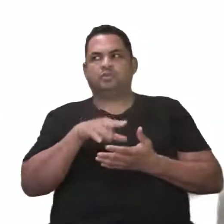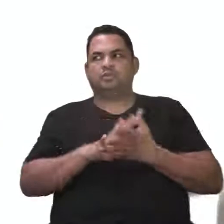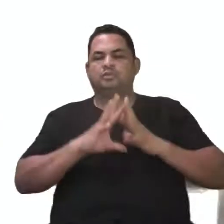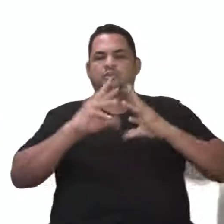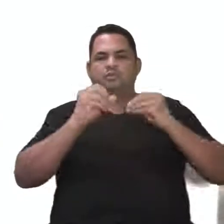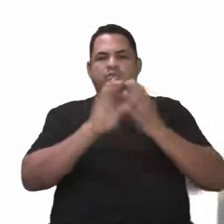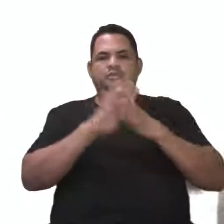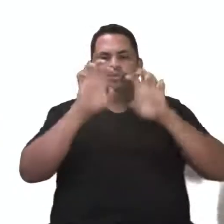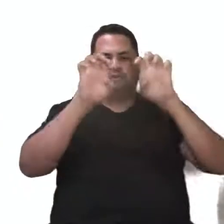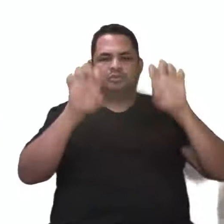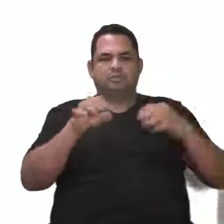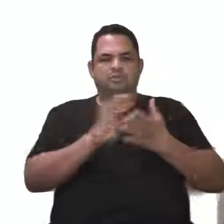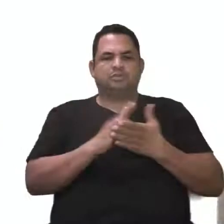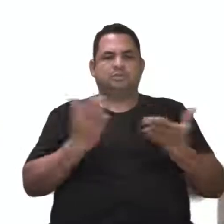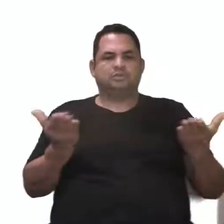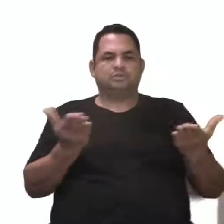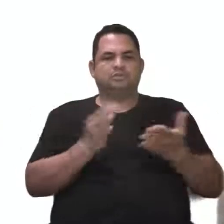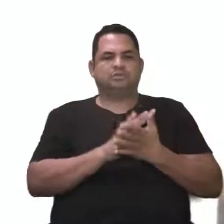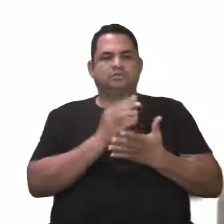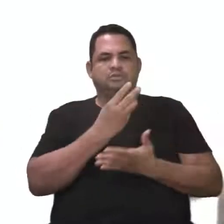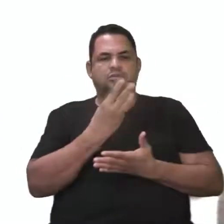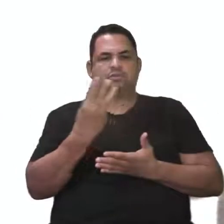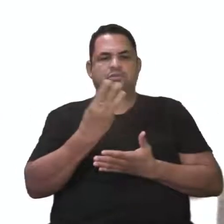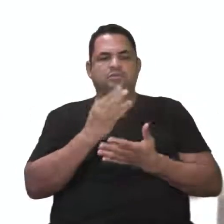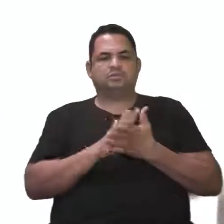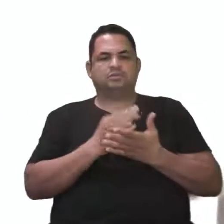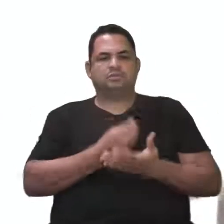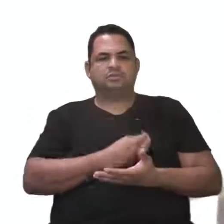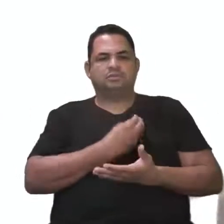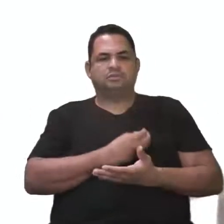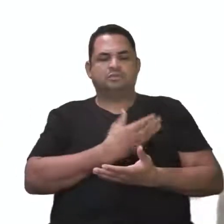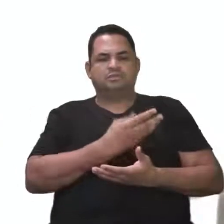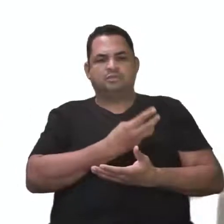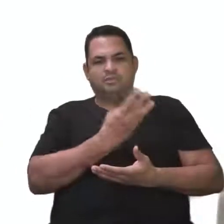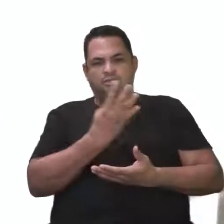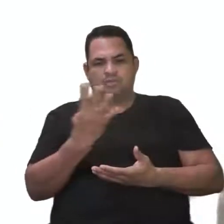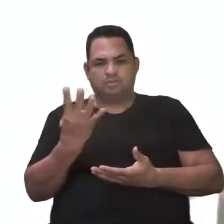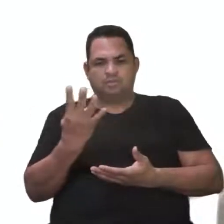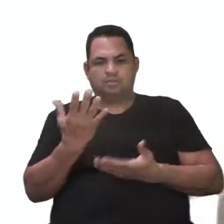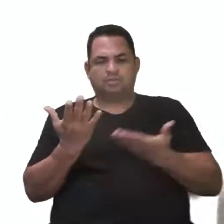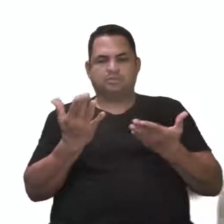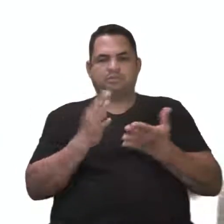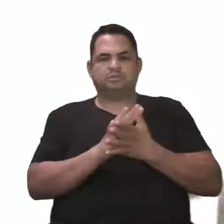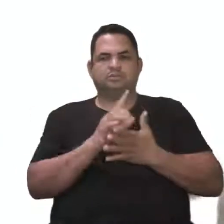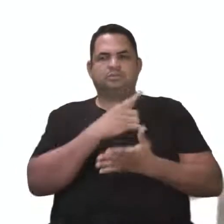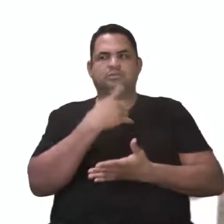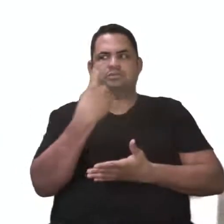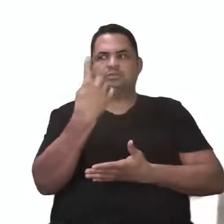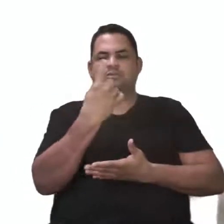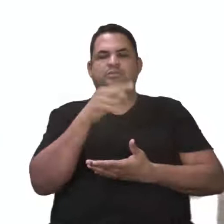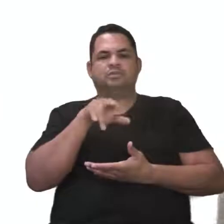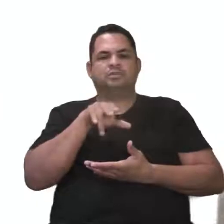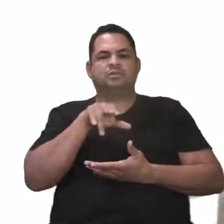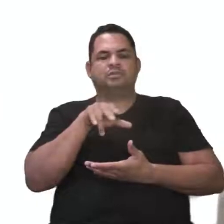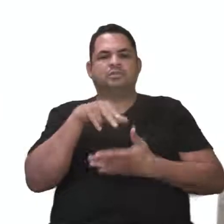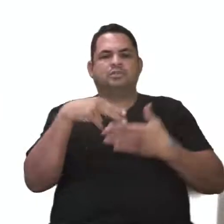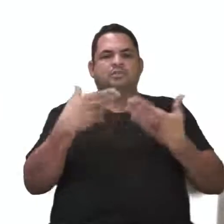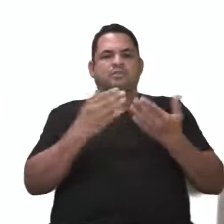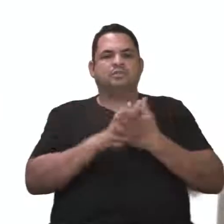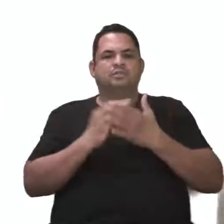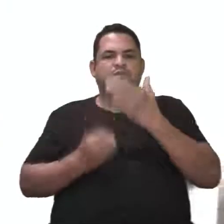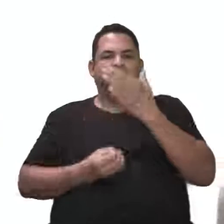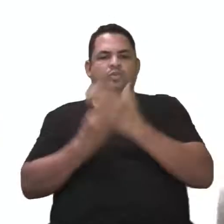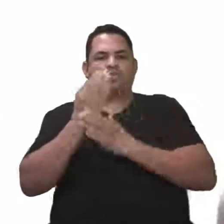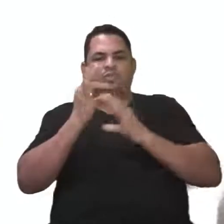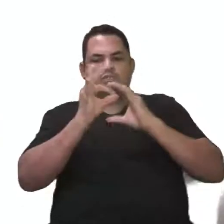essas estruturas estão presentes nesses 3 organismos, esses 4 organismos, né? Então, nós temos a mesma